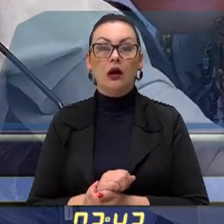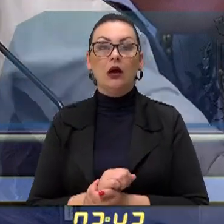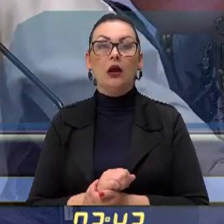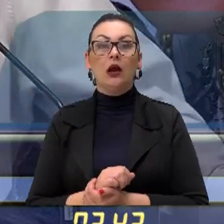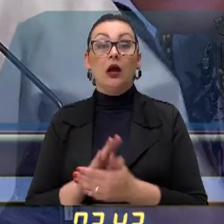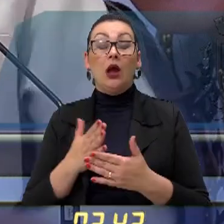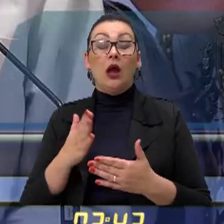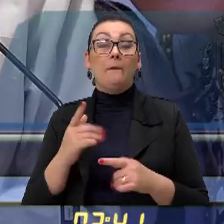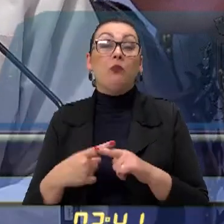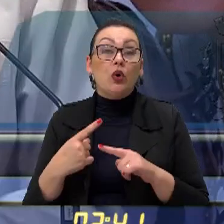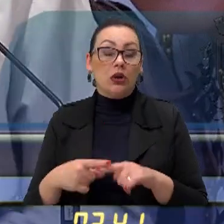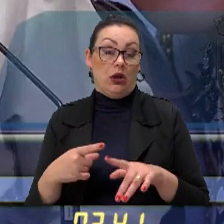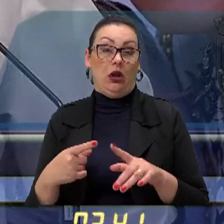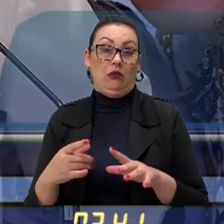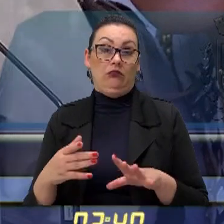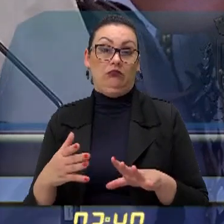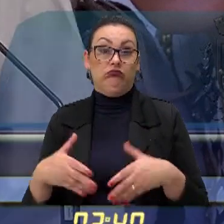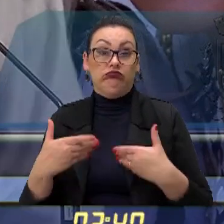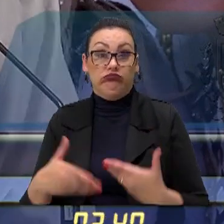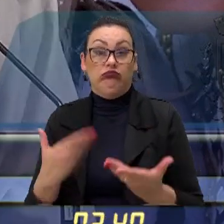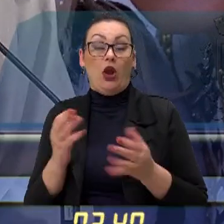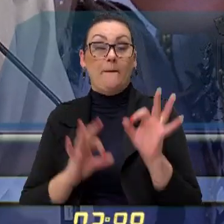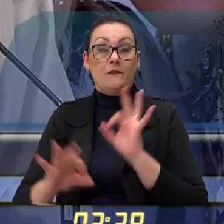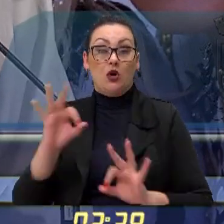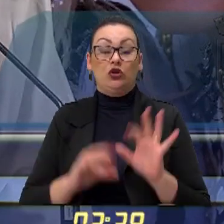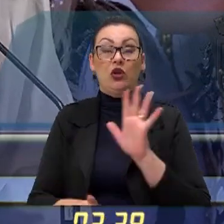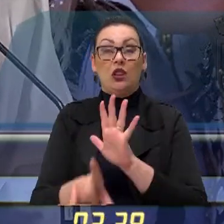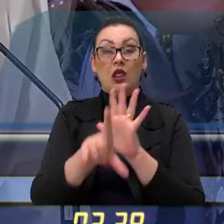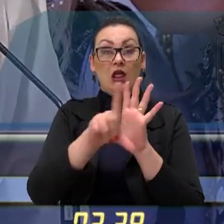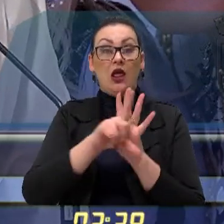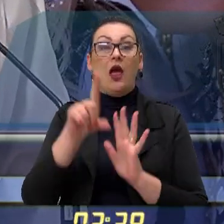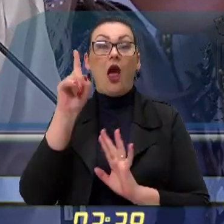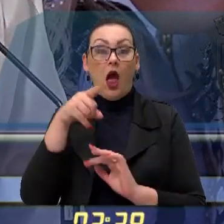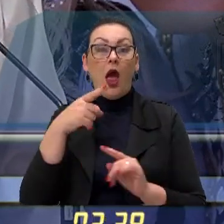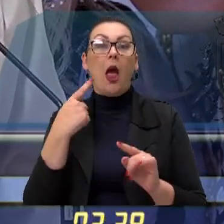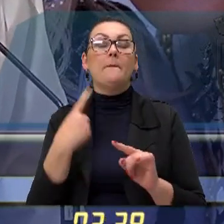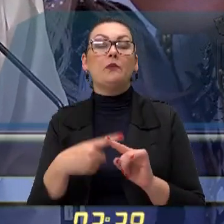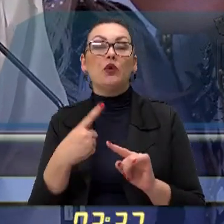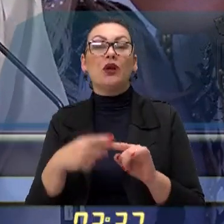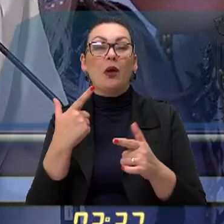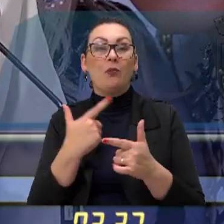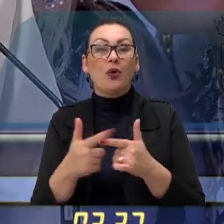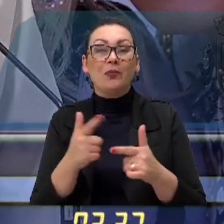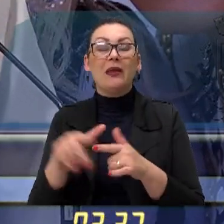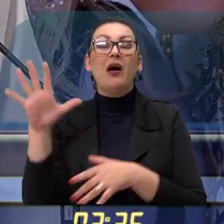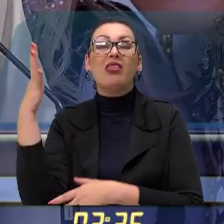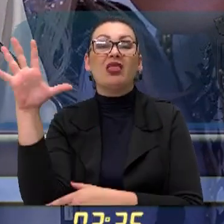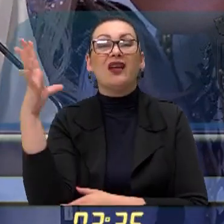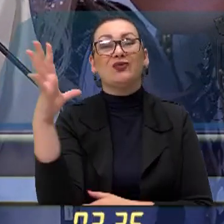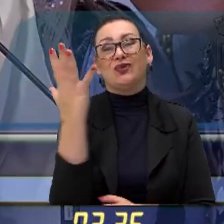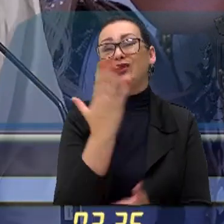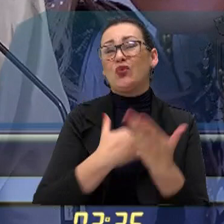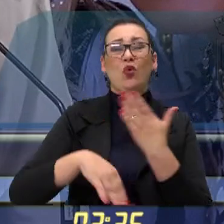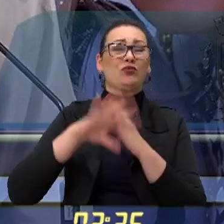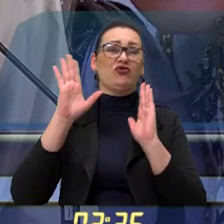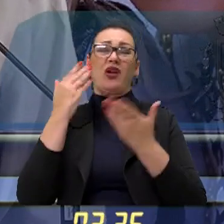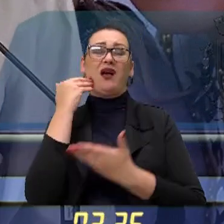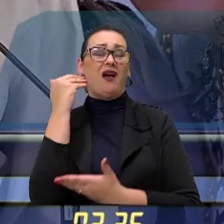E a motivação, a razão para o ingresso desse projeto de lei é o verdadeiro crime ambiental, e todos nós sabemos disso.